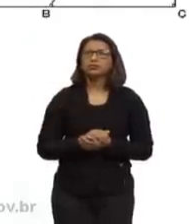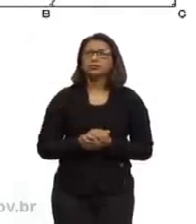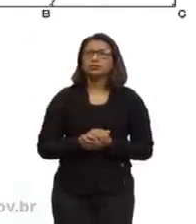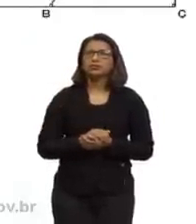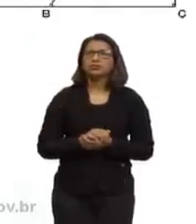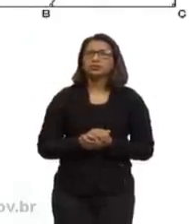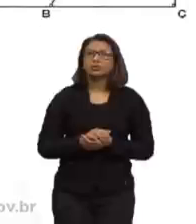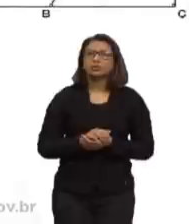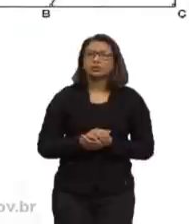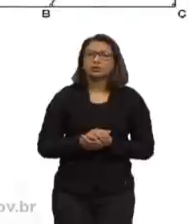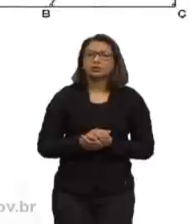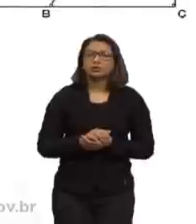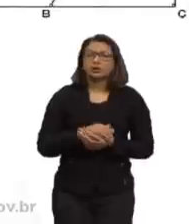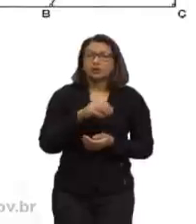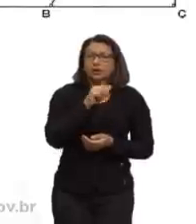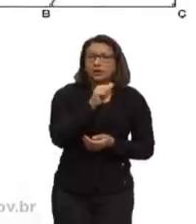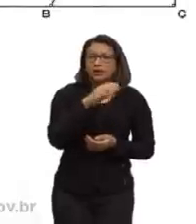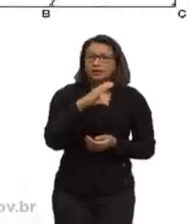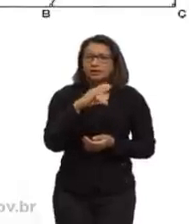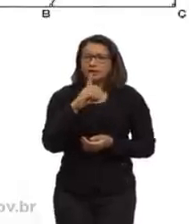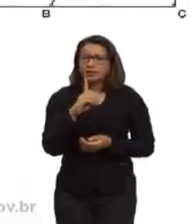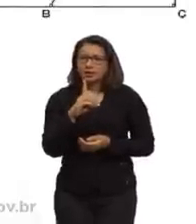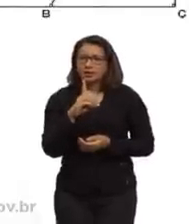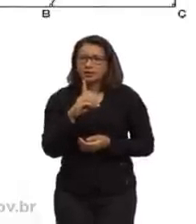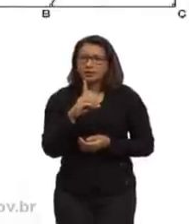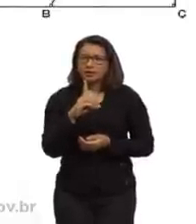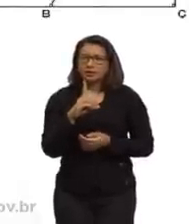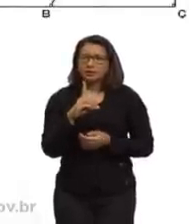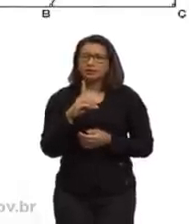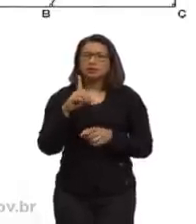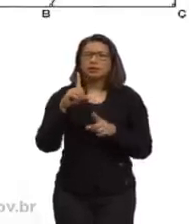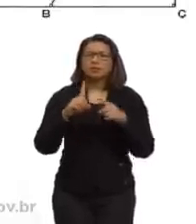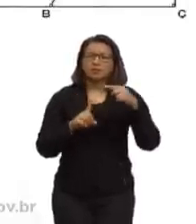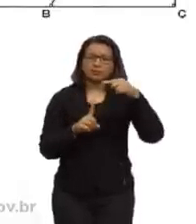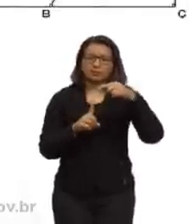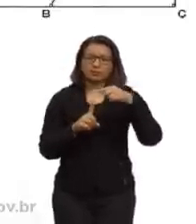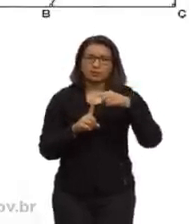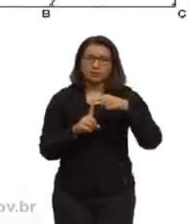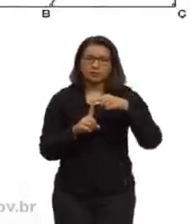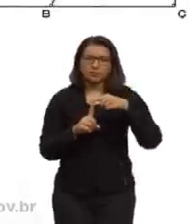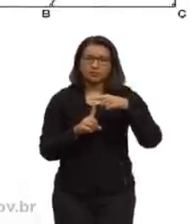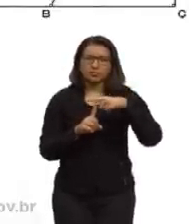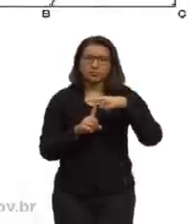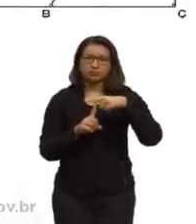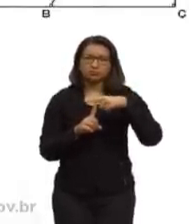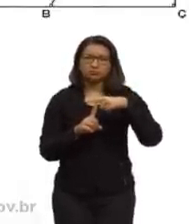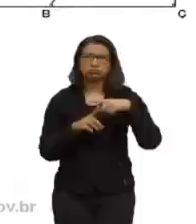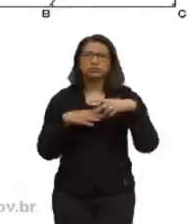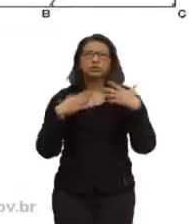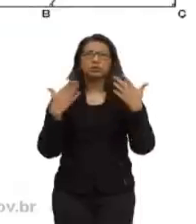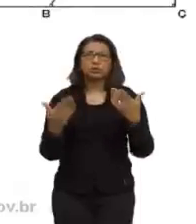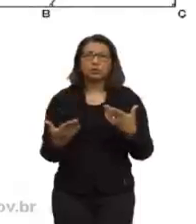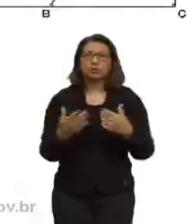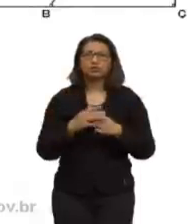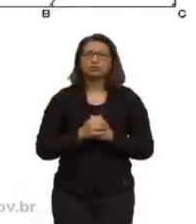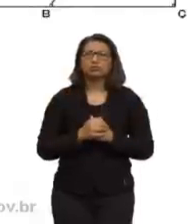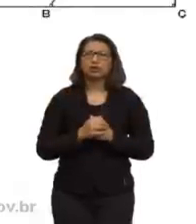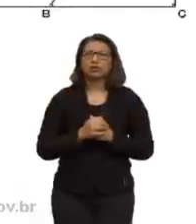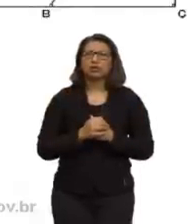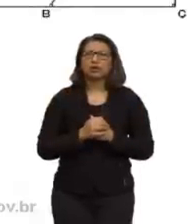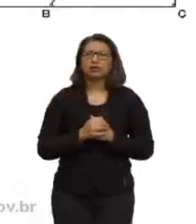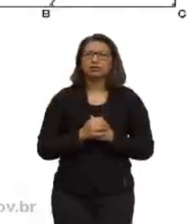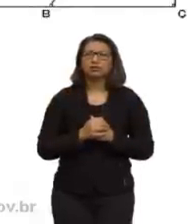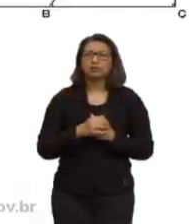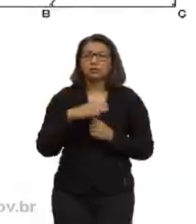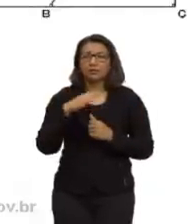os segmentos AC e CD são perpendiculares, né? Então, qual é o segmento BD? Então, eu vou deixar essa questão para